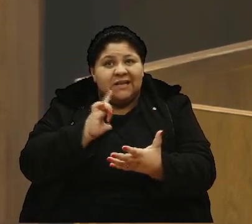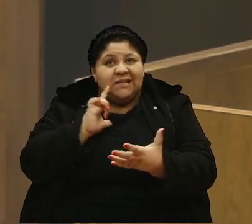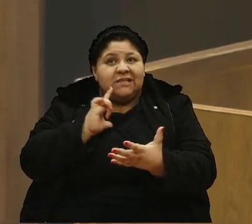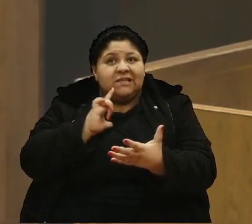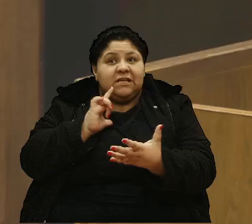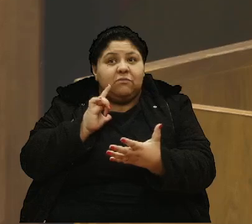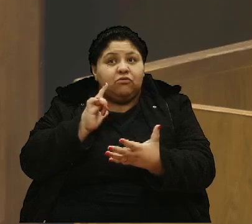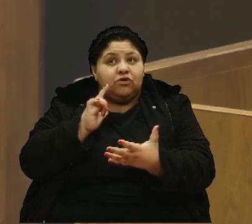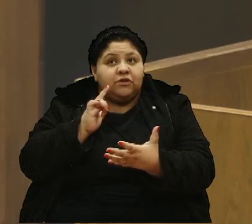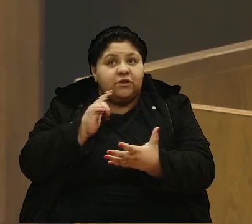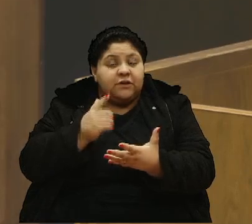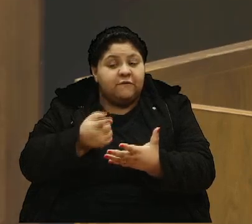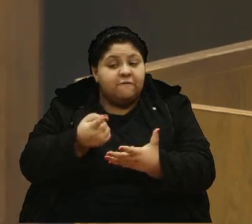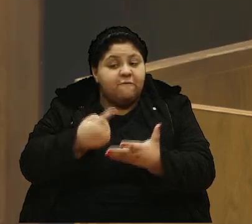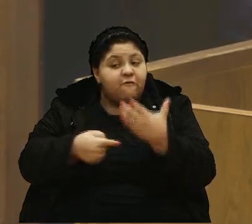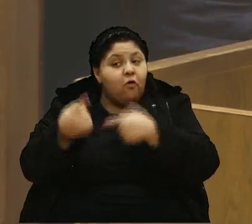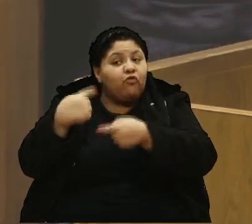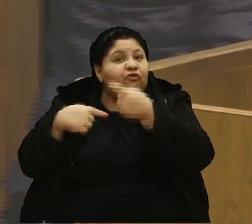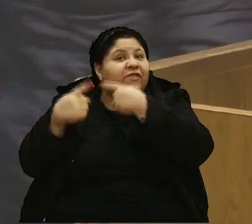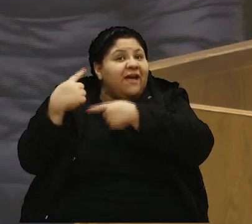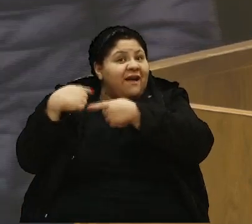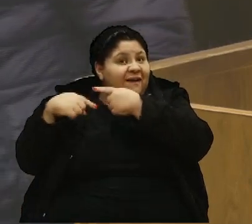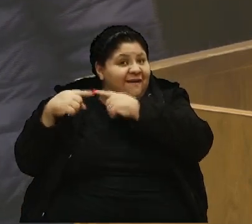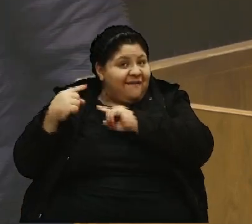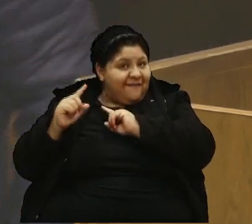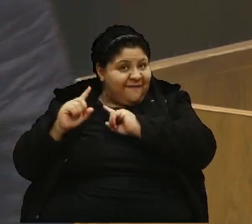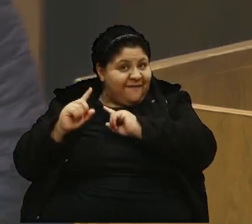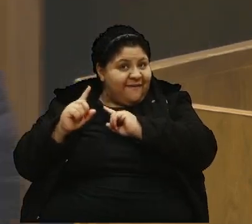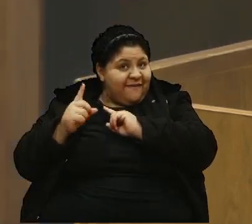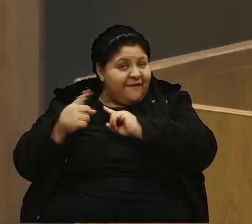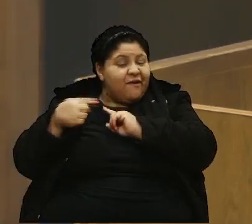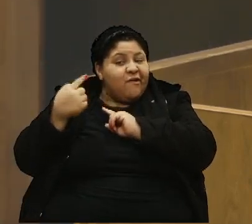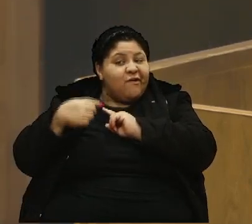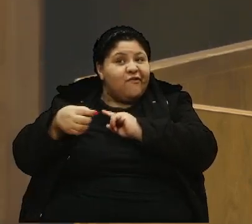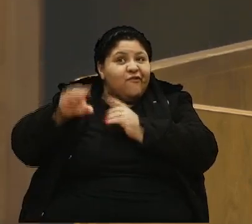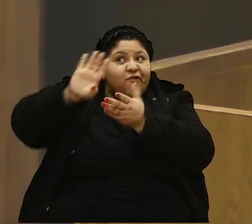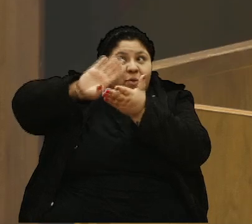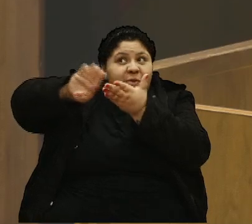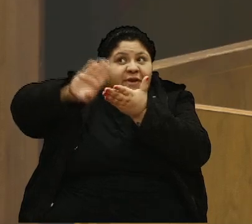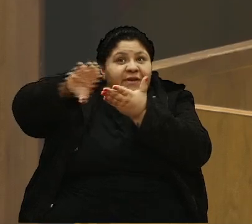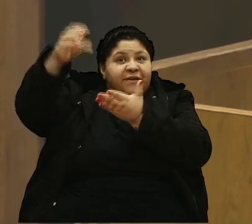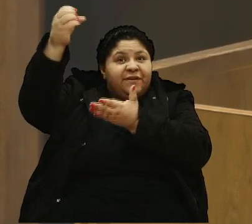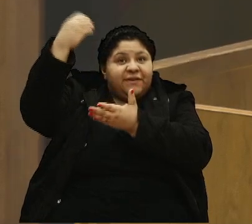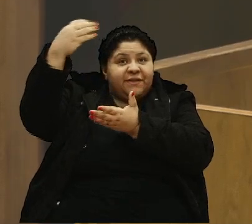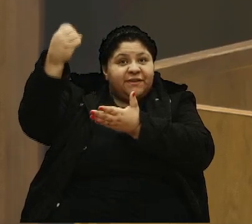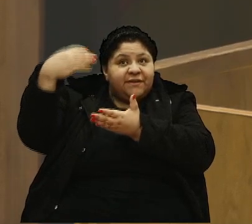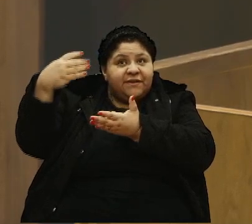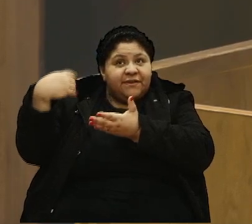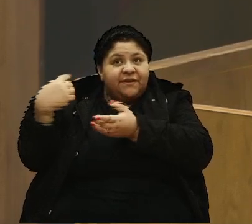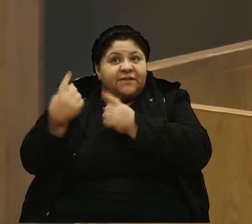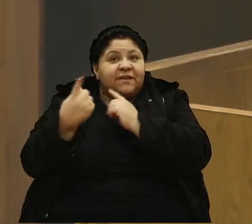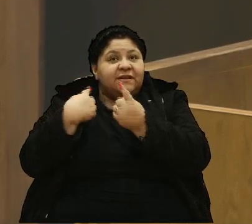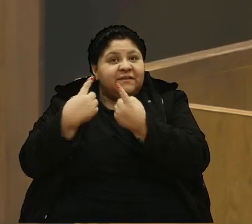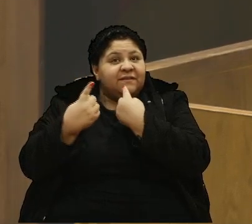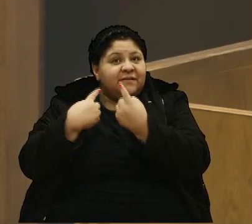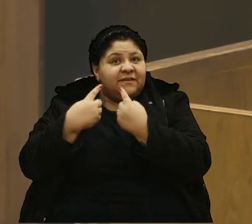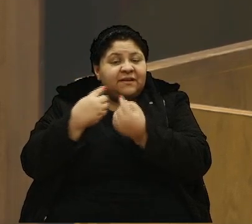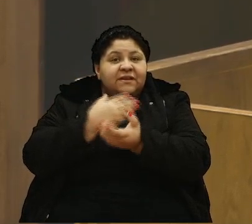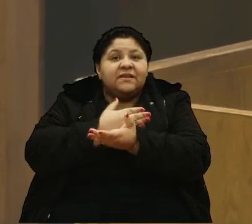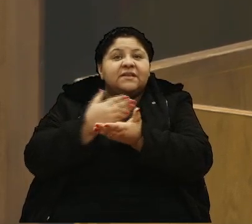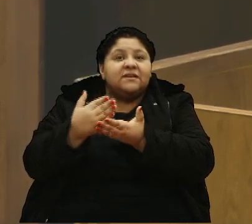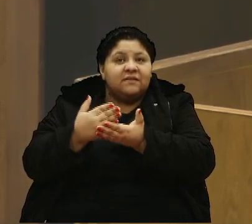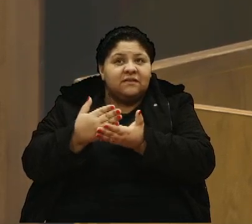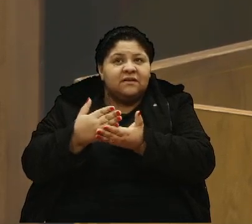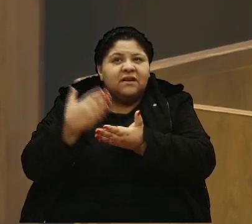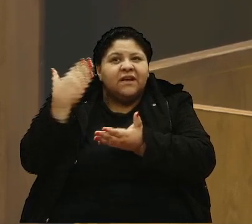passo atrás nesse quesito. Vamos retirar os semáforos das perimetrais. Inicialmente,